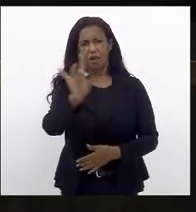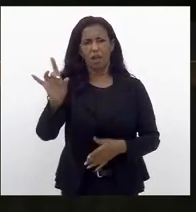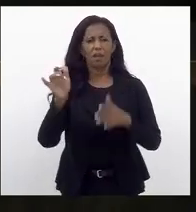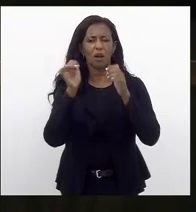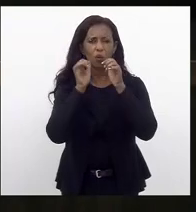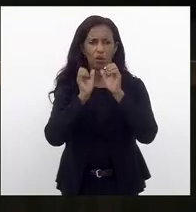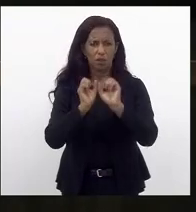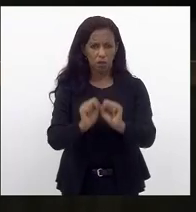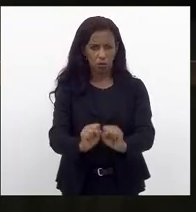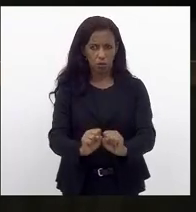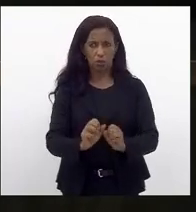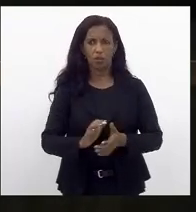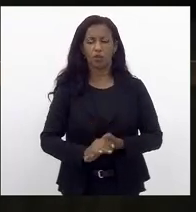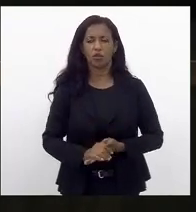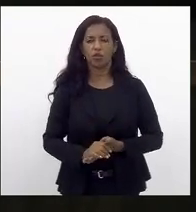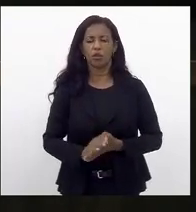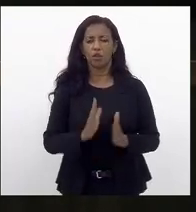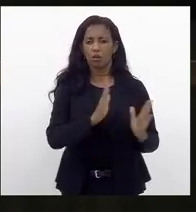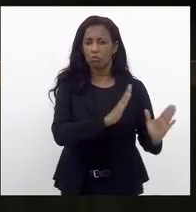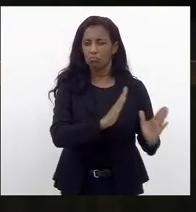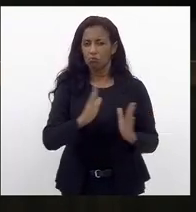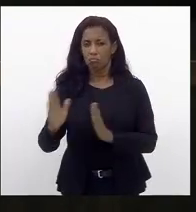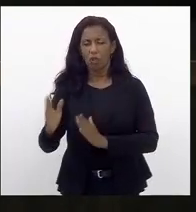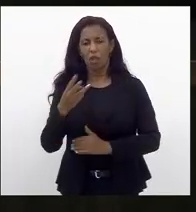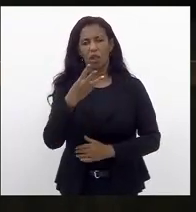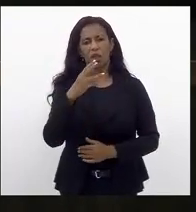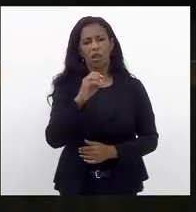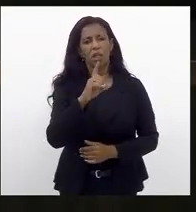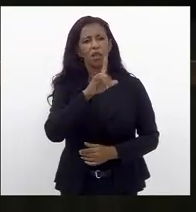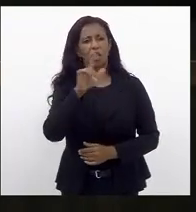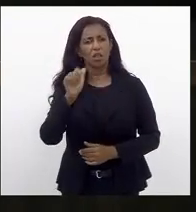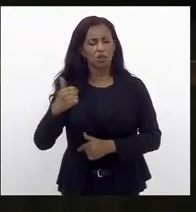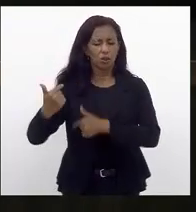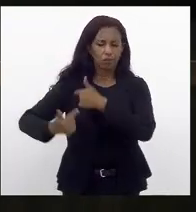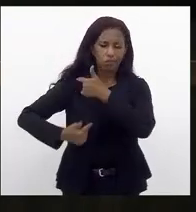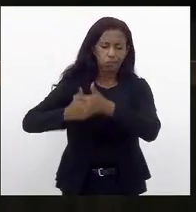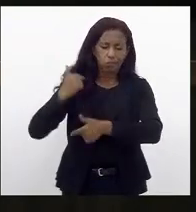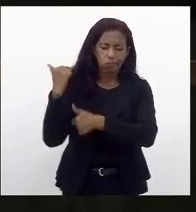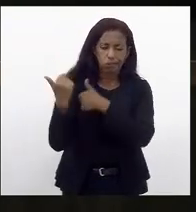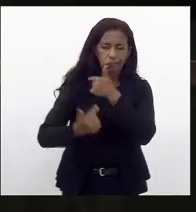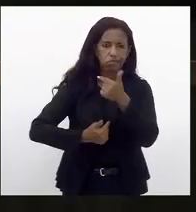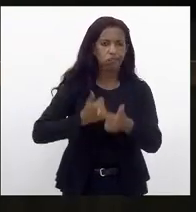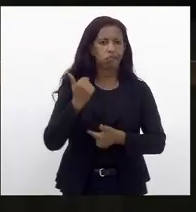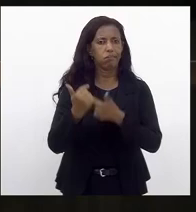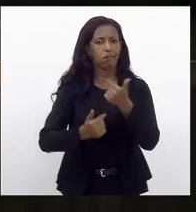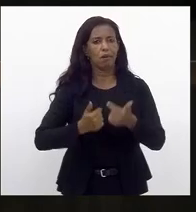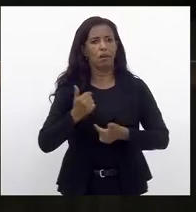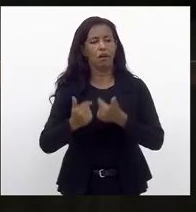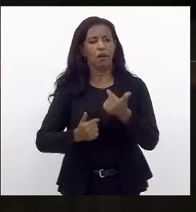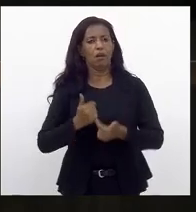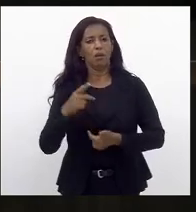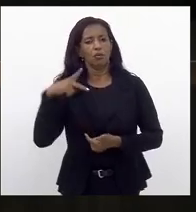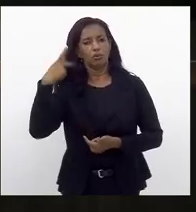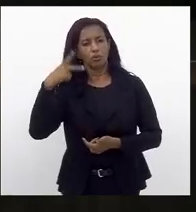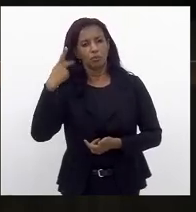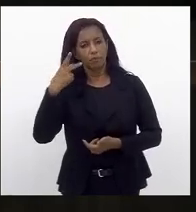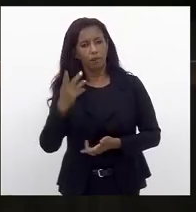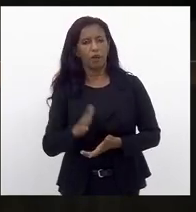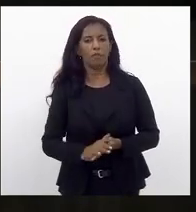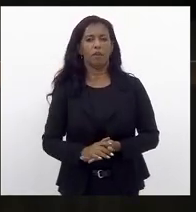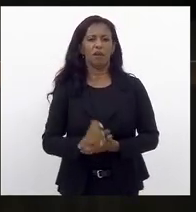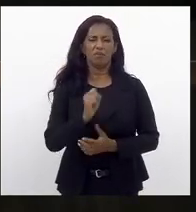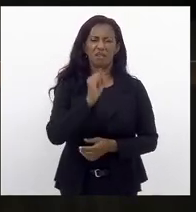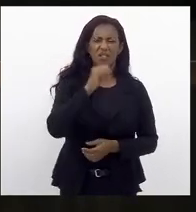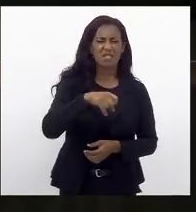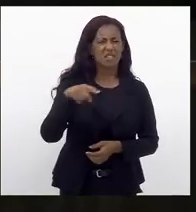dos assessores e assessoras que durante esses quase 30 dias se dedicaram parlamentares que votaram